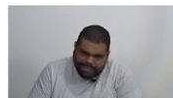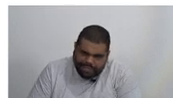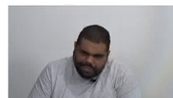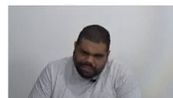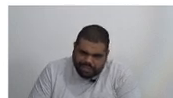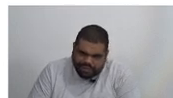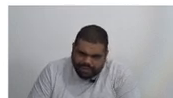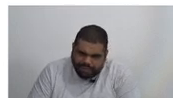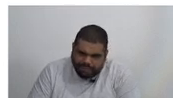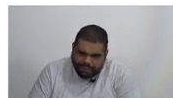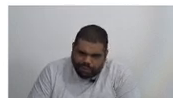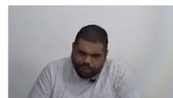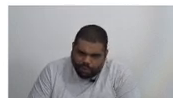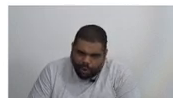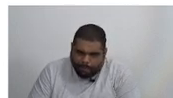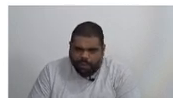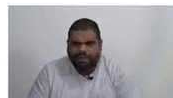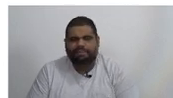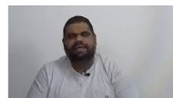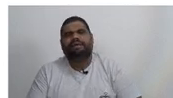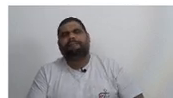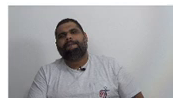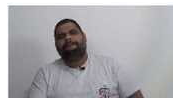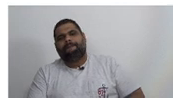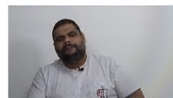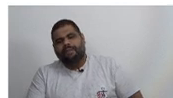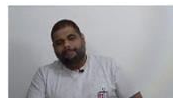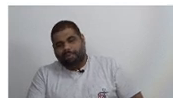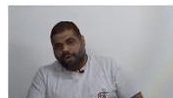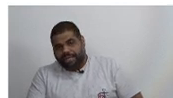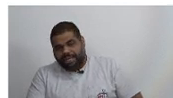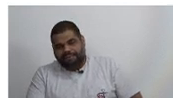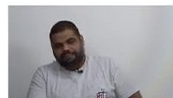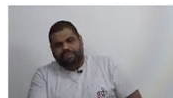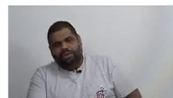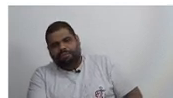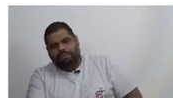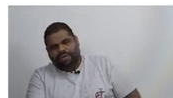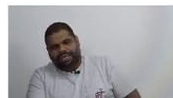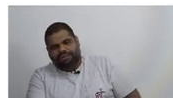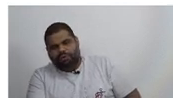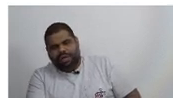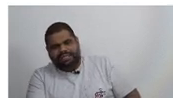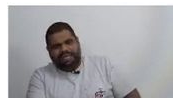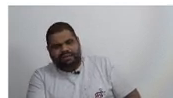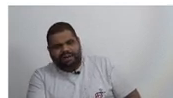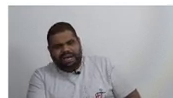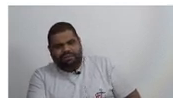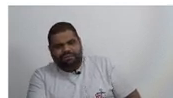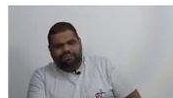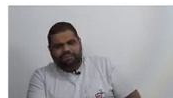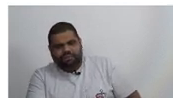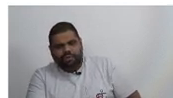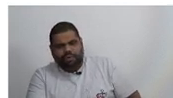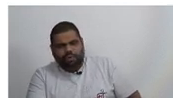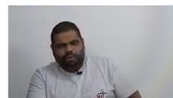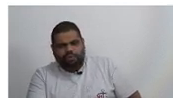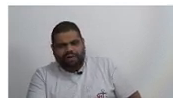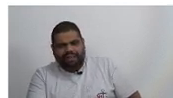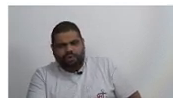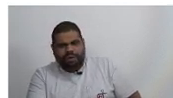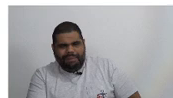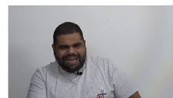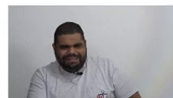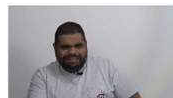não existe no probleminha. Por quê? Porque no intervalo,